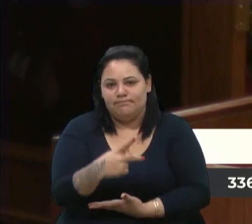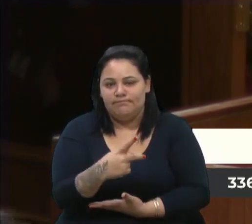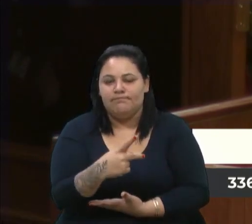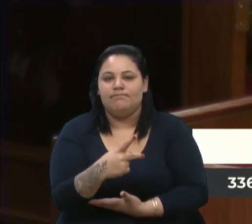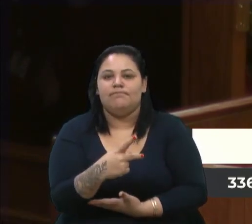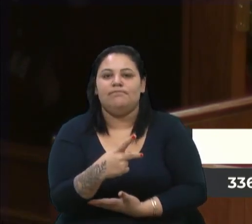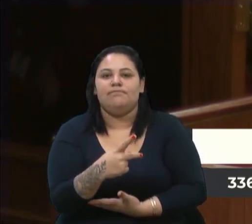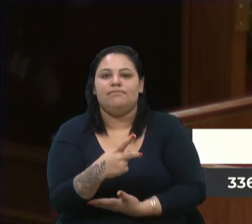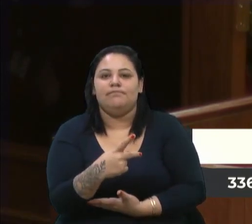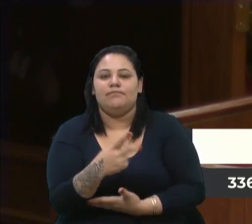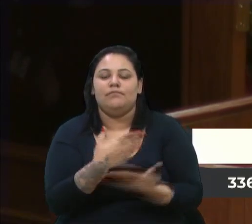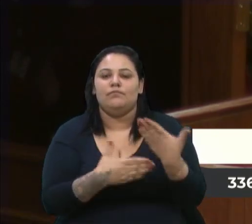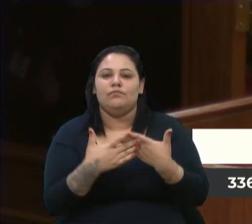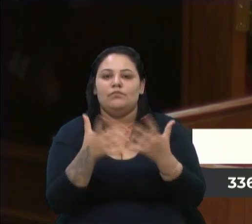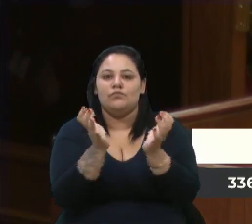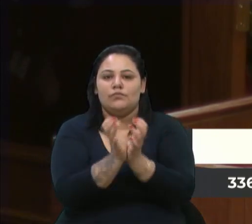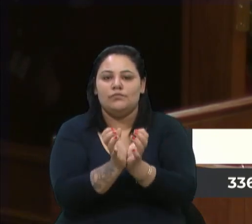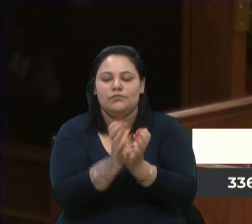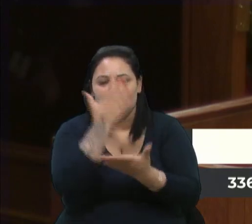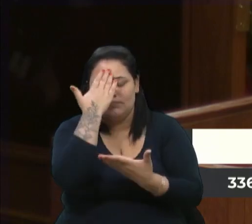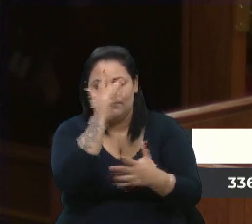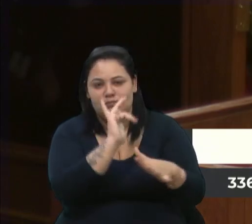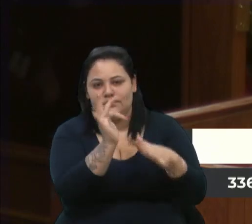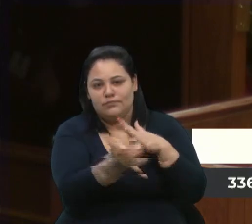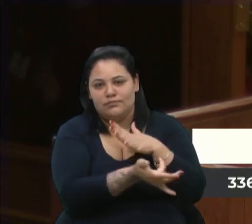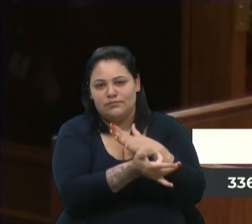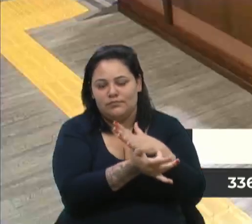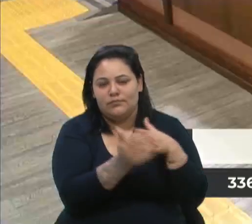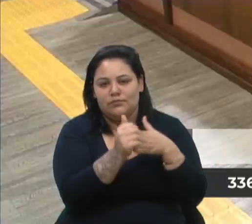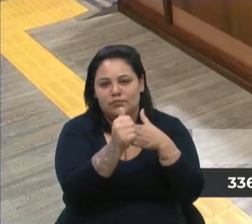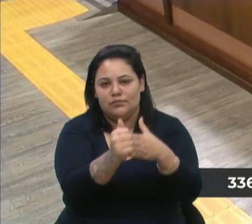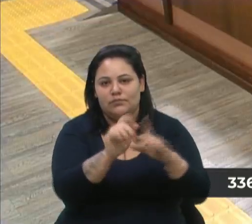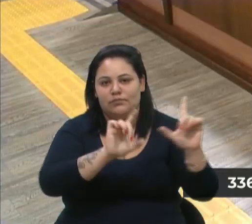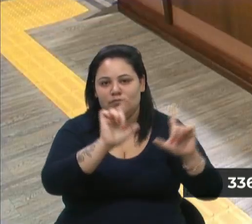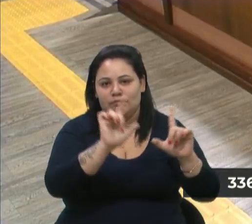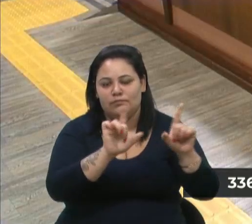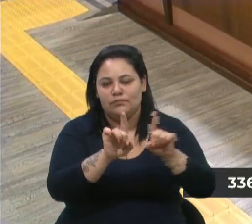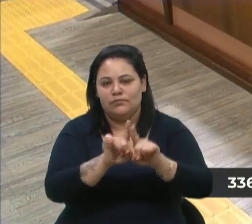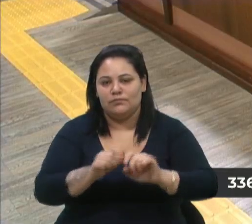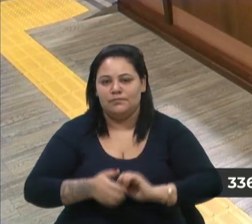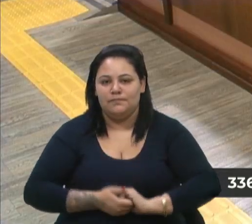nobres colegas, obrigado você que está nos assistindo em casa. Obrigado. Obrigado. Próximo vereador inscrito, vereador